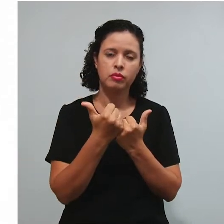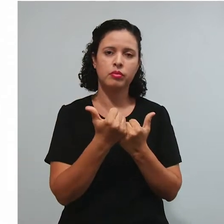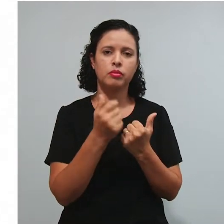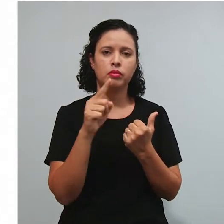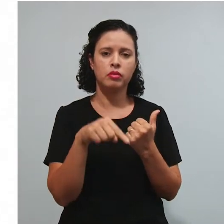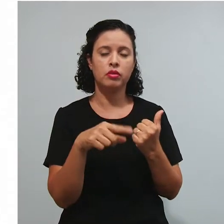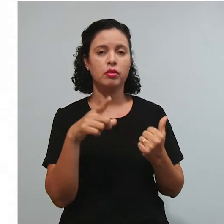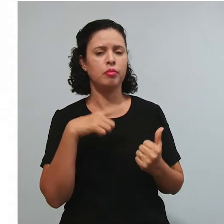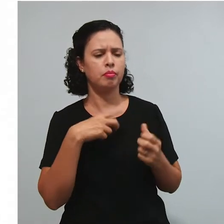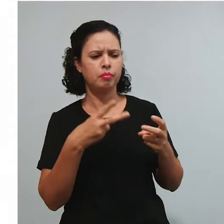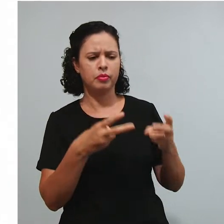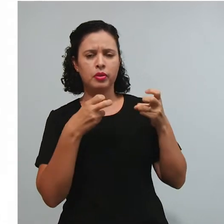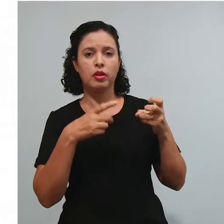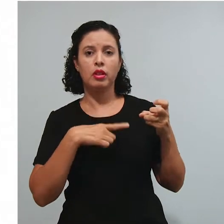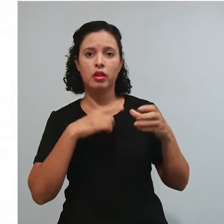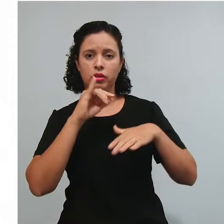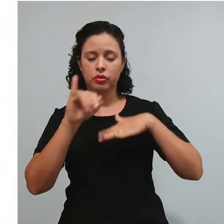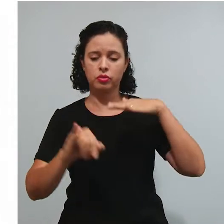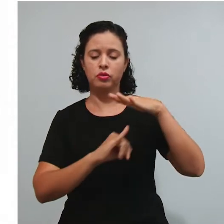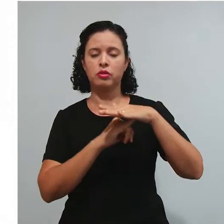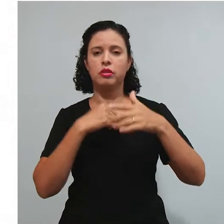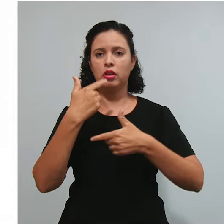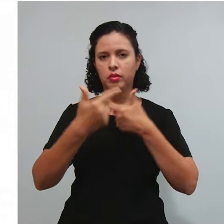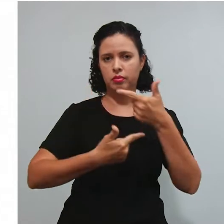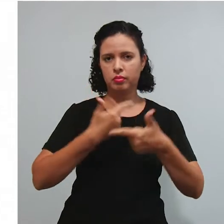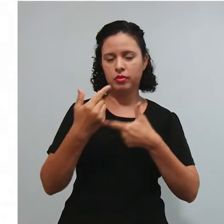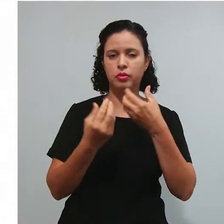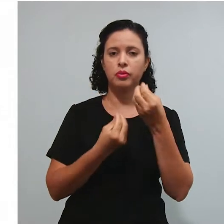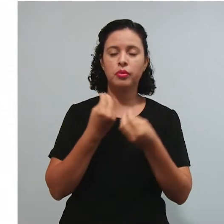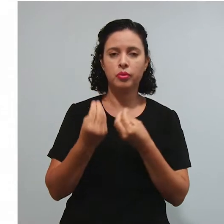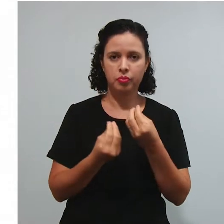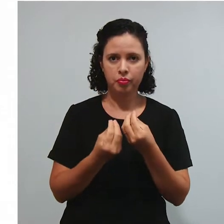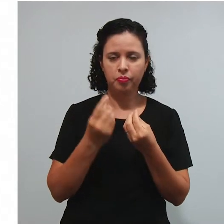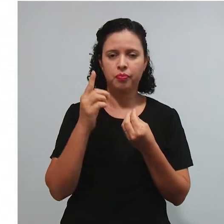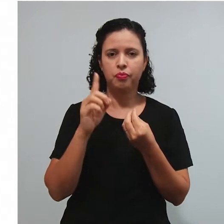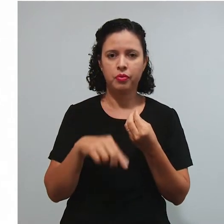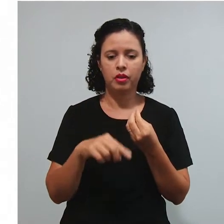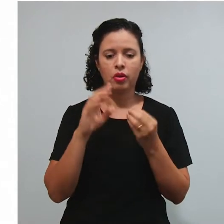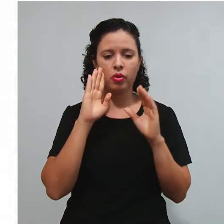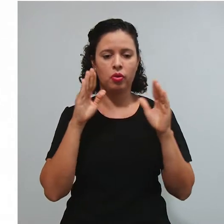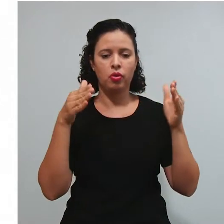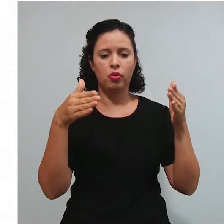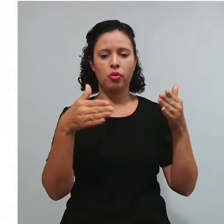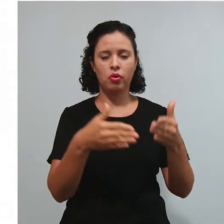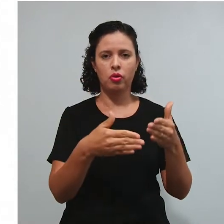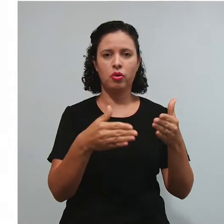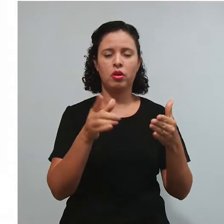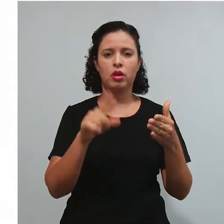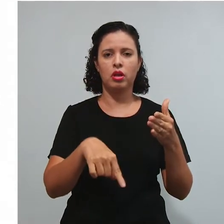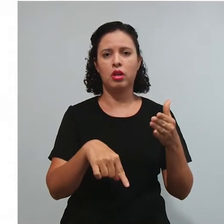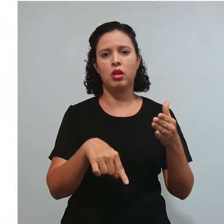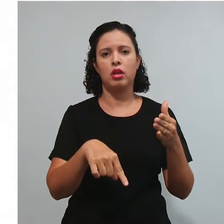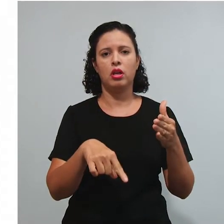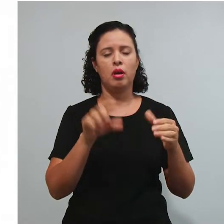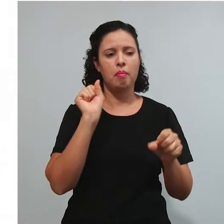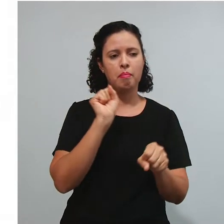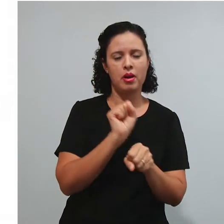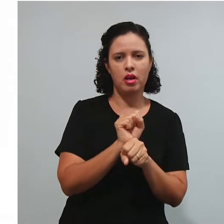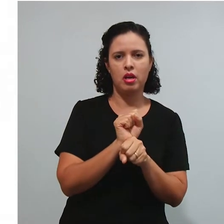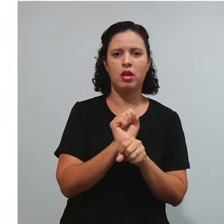existem organizações que trabalham de maneira funcional, linha,